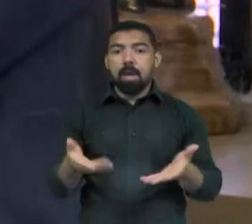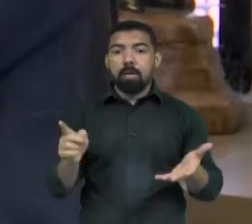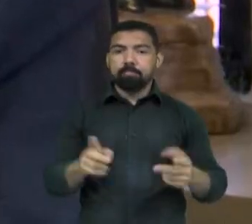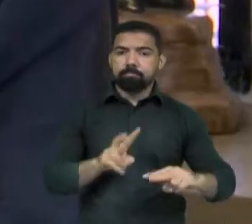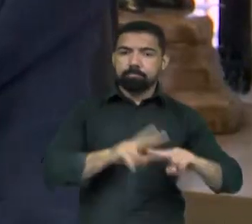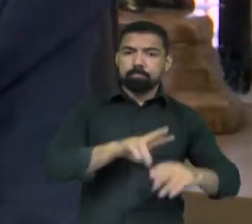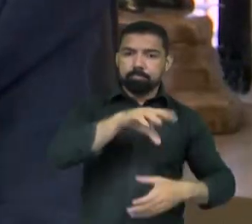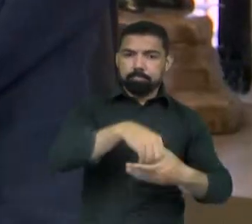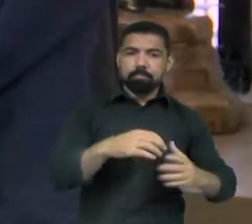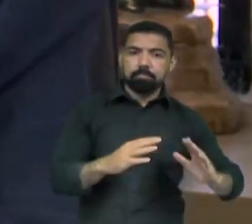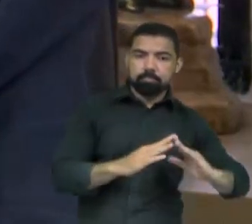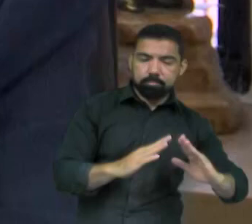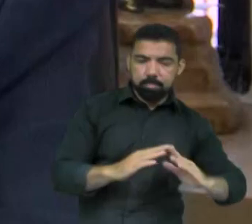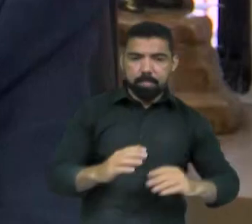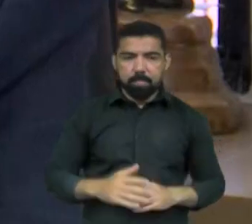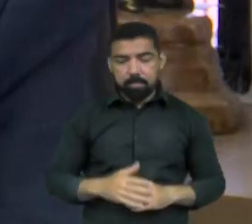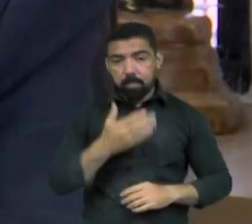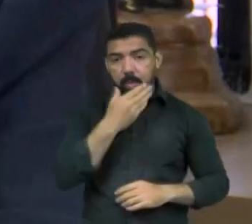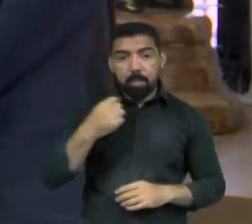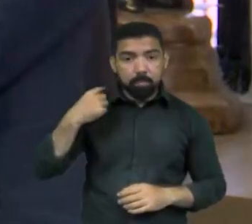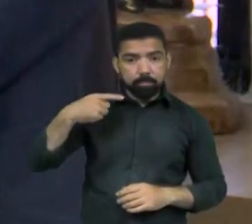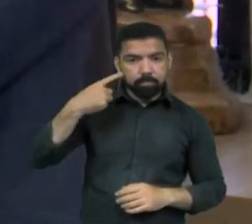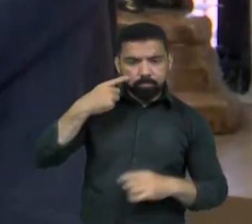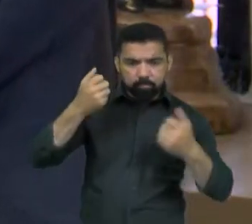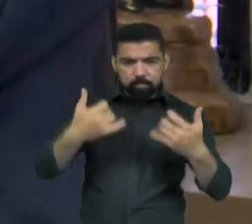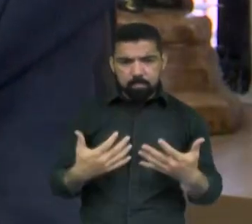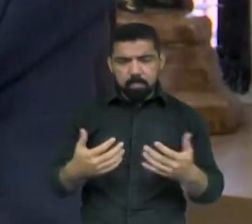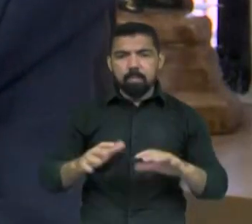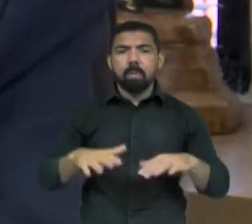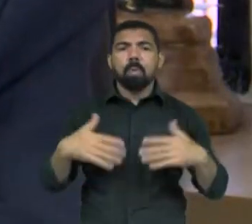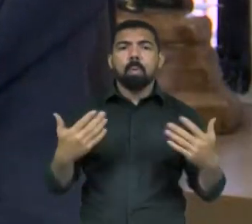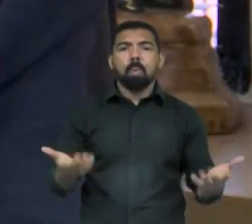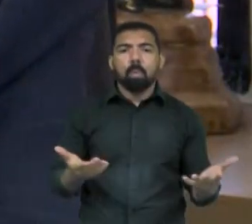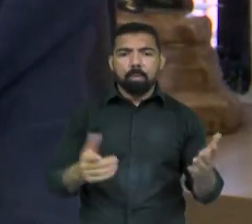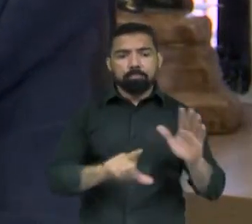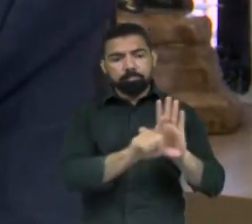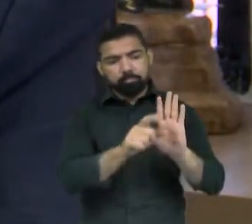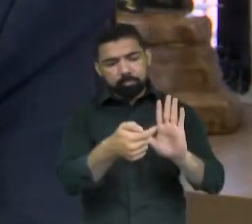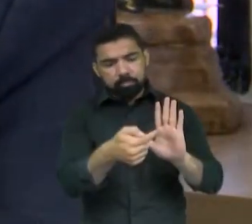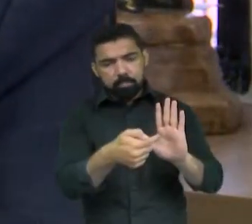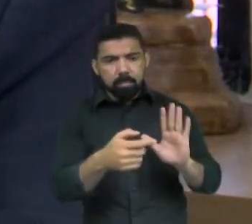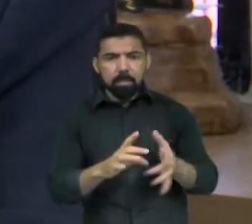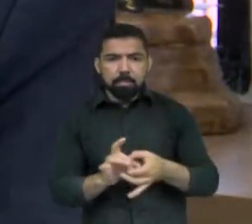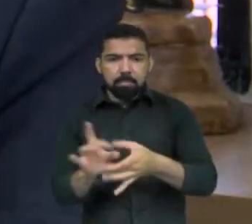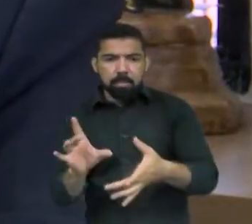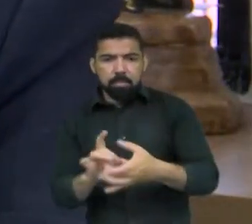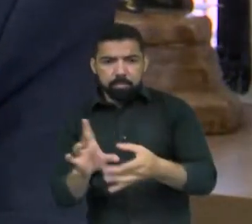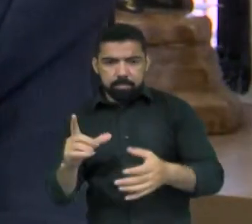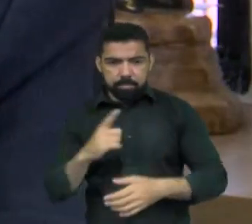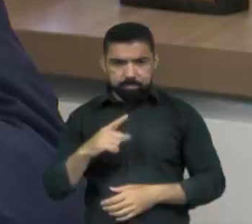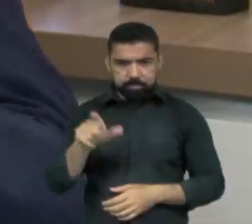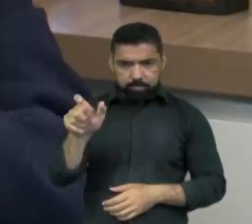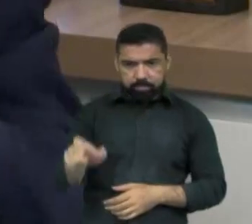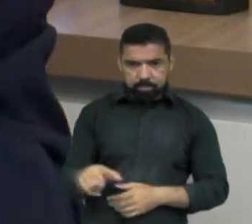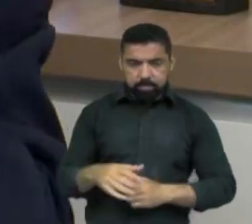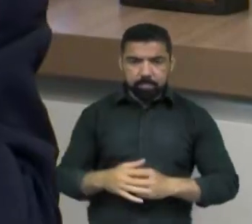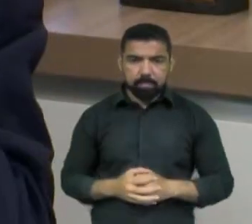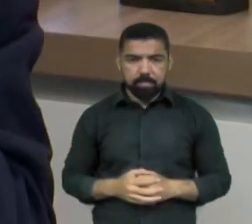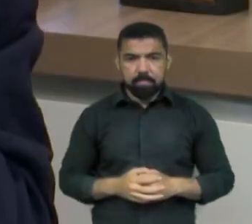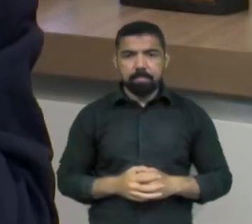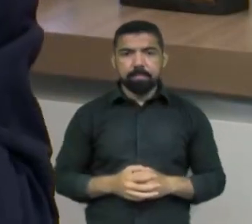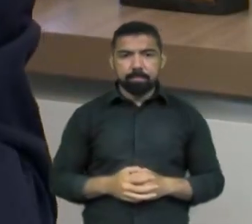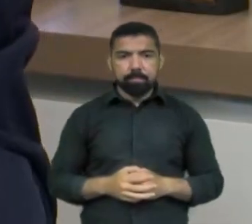O advogado Paulo Quezado justifica quais brechas penais facilitaram a soltura da ex-estudante de direito. O que é